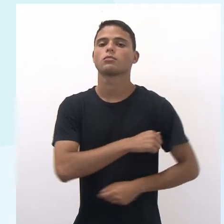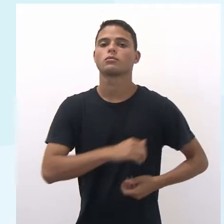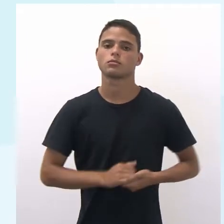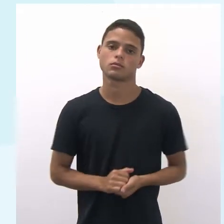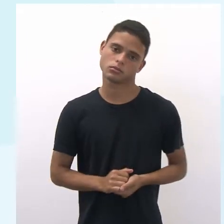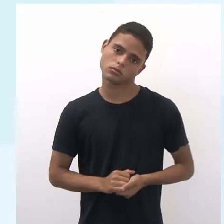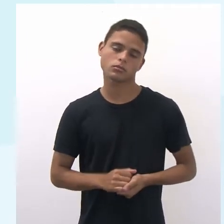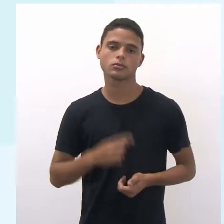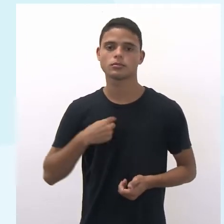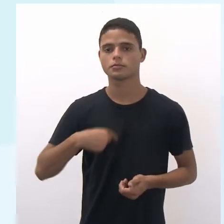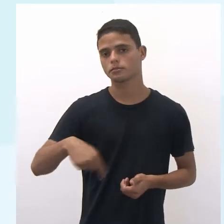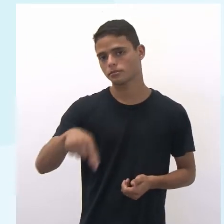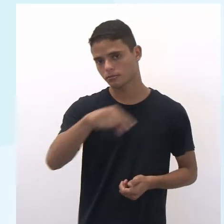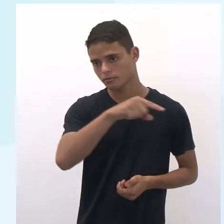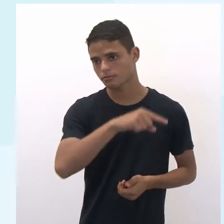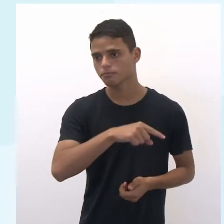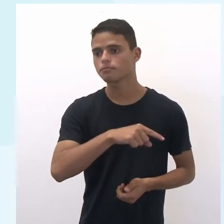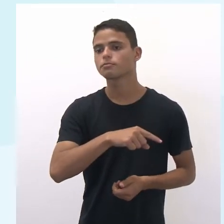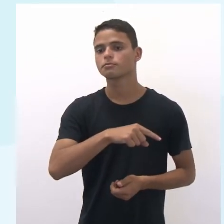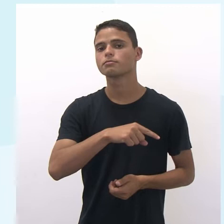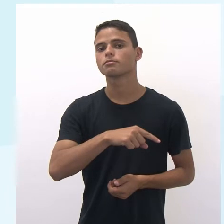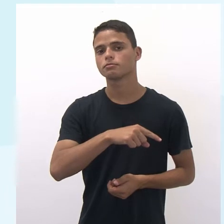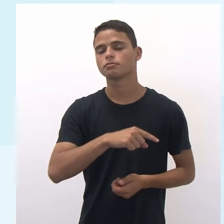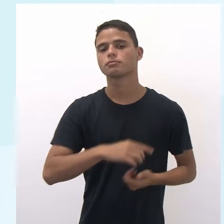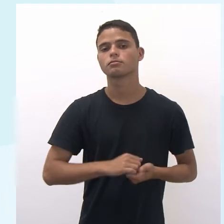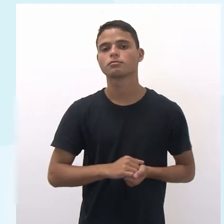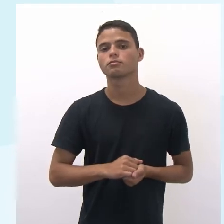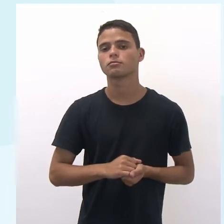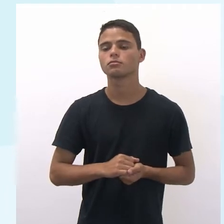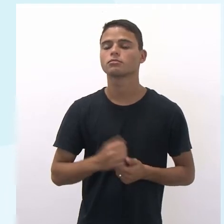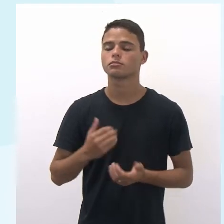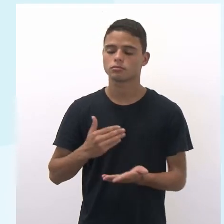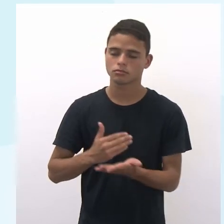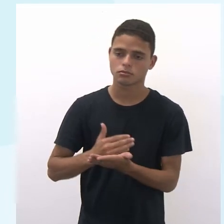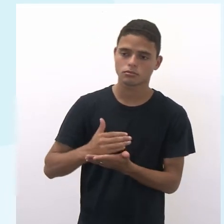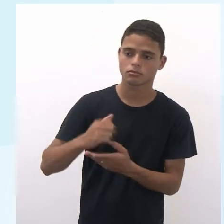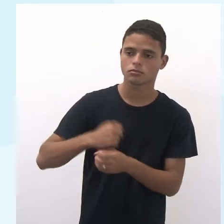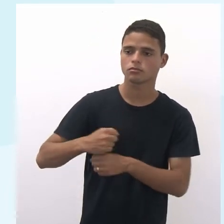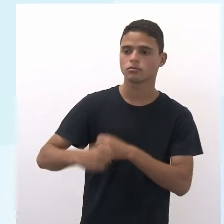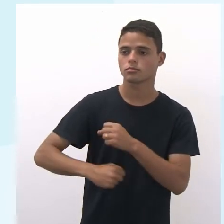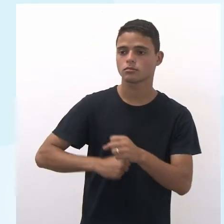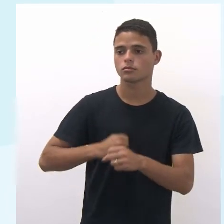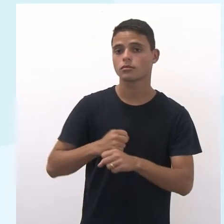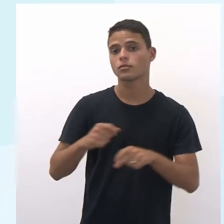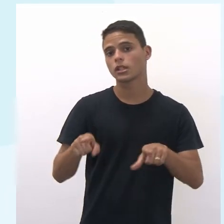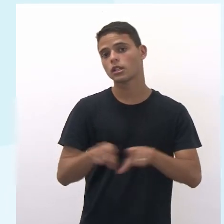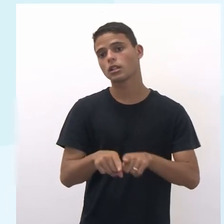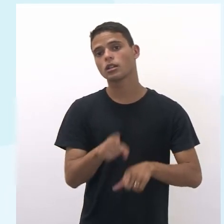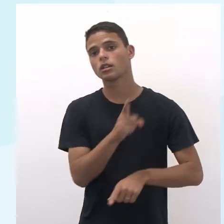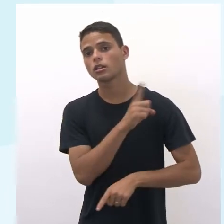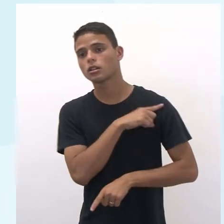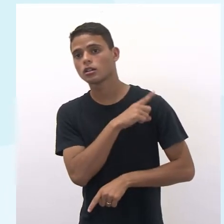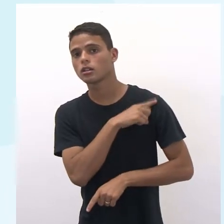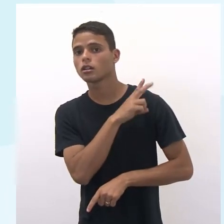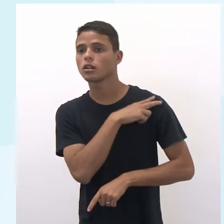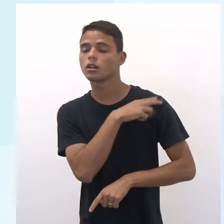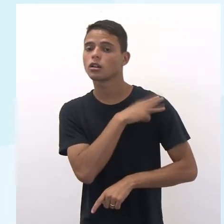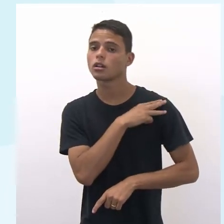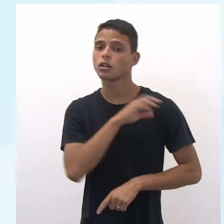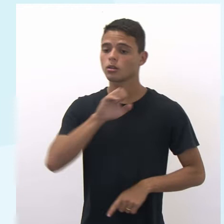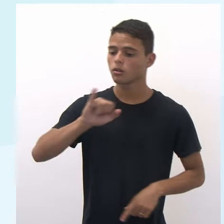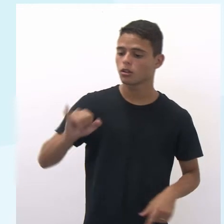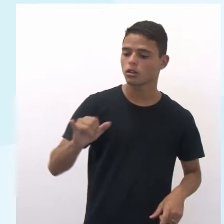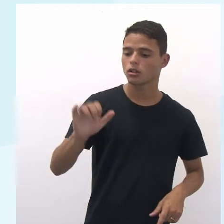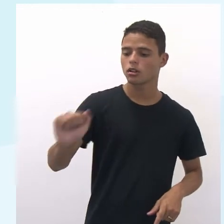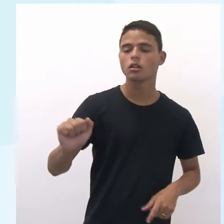Então, nós lecionamos para anos iniciais e para o ensino médio, o EJA também. Então, a